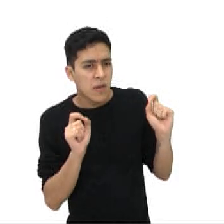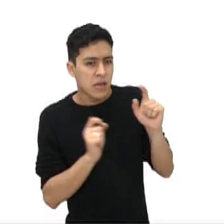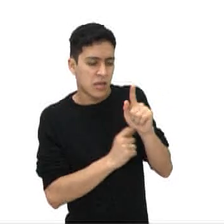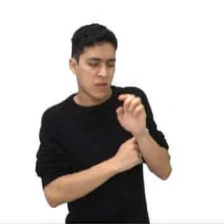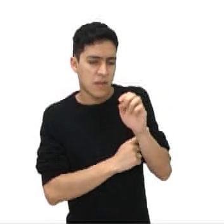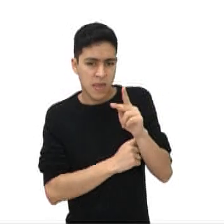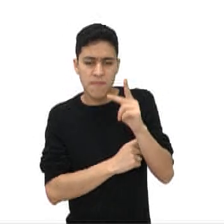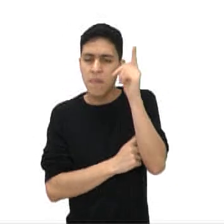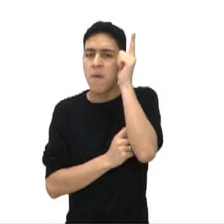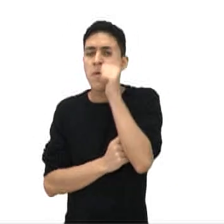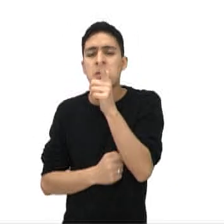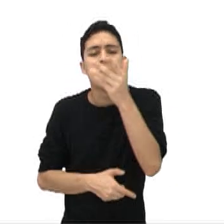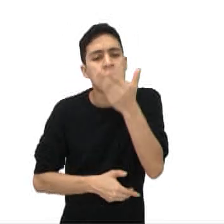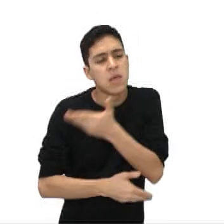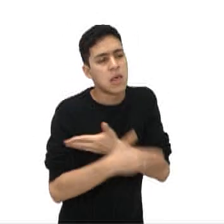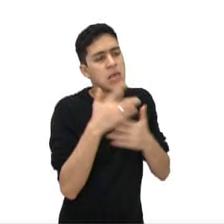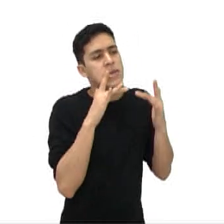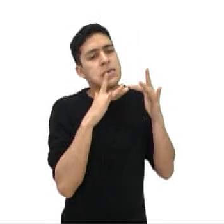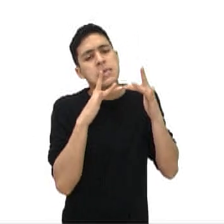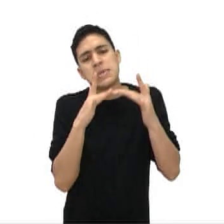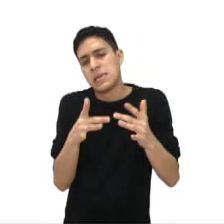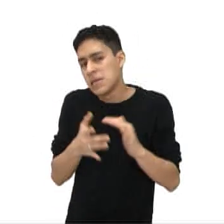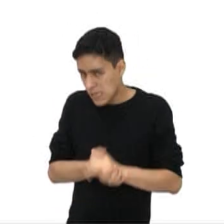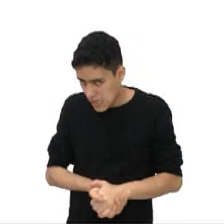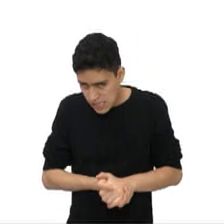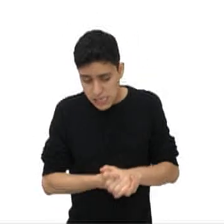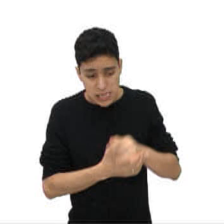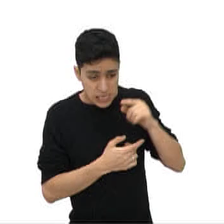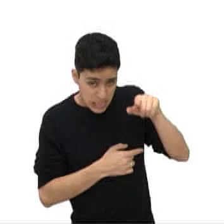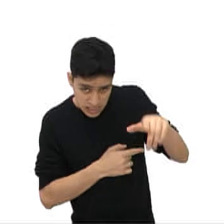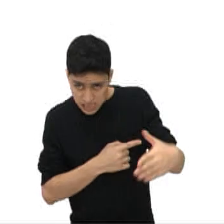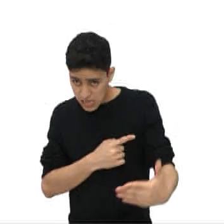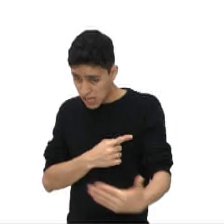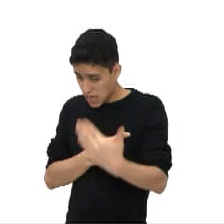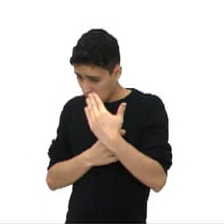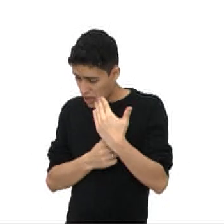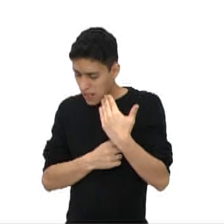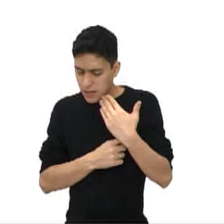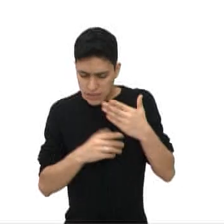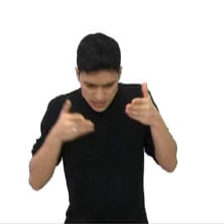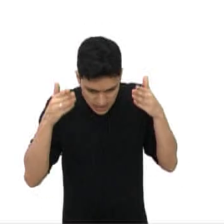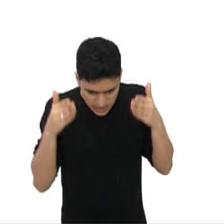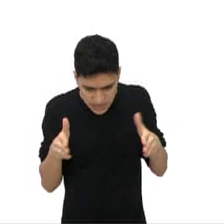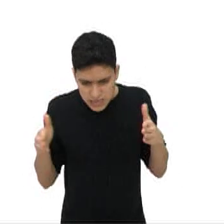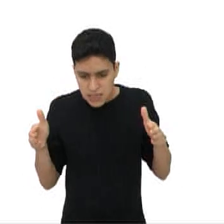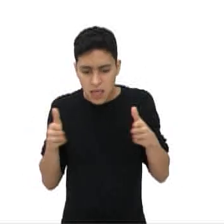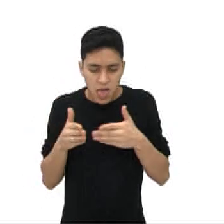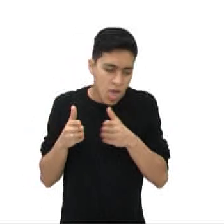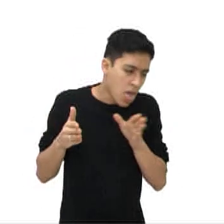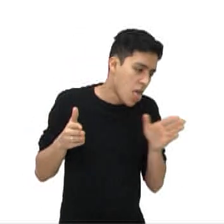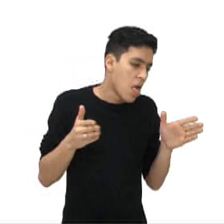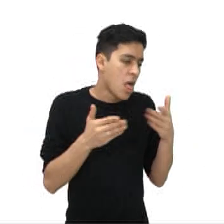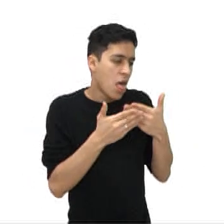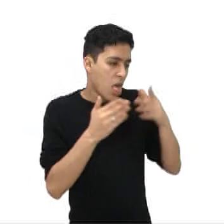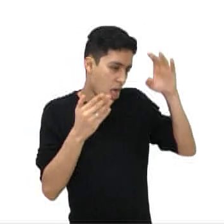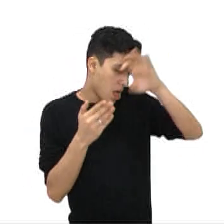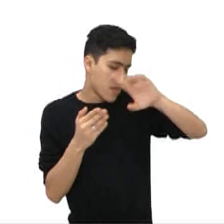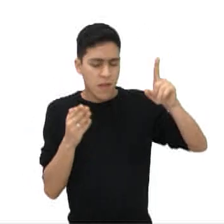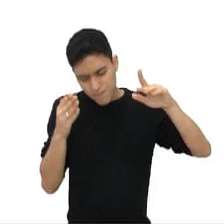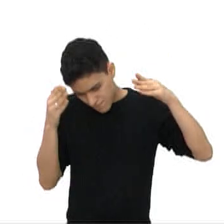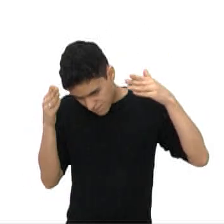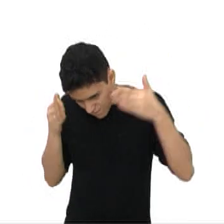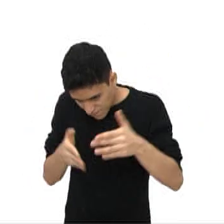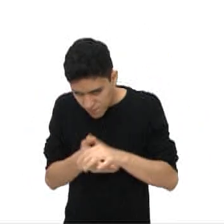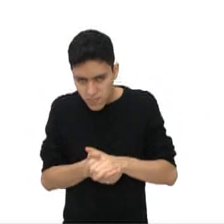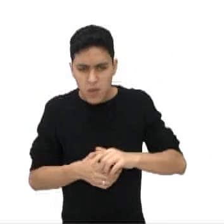um contato mais próximo. Isso me ajudou a me manter focada e a não sair da linha nos estudos. Os